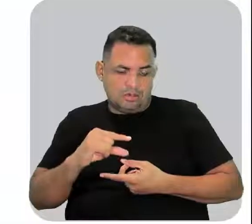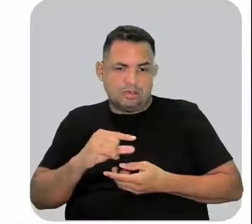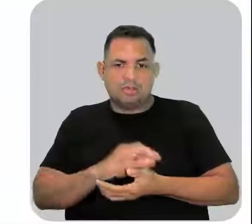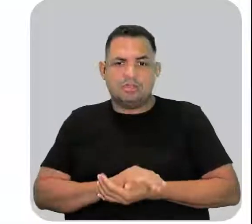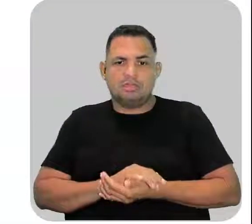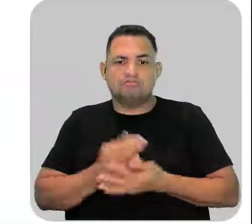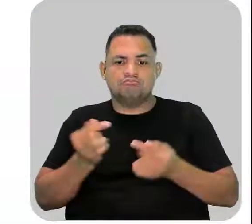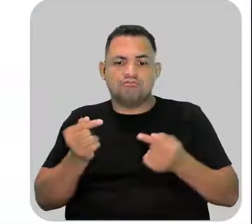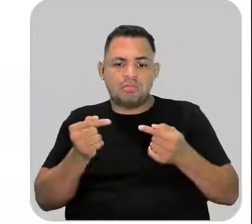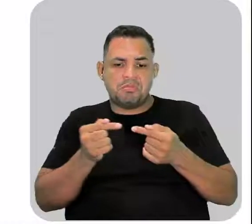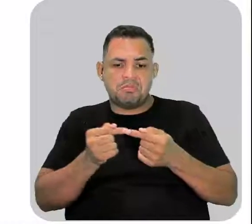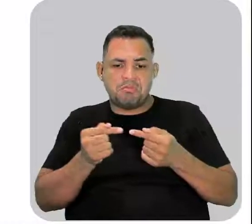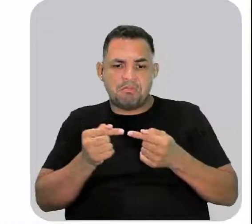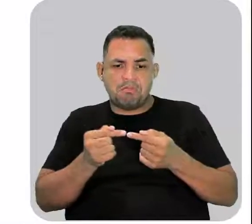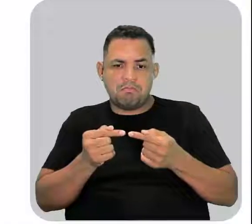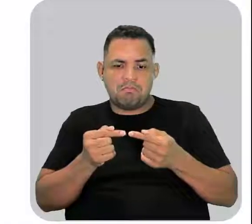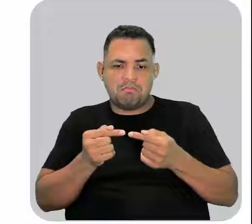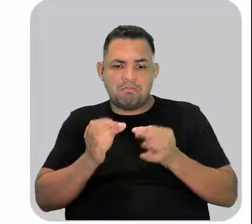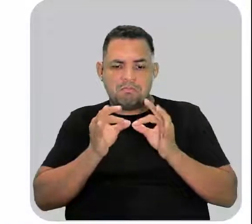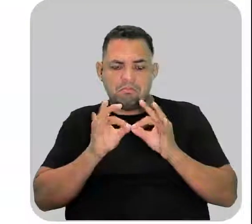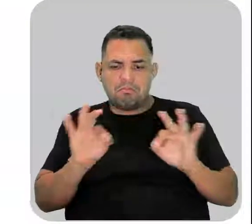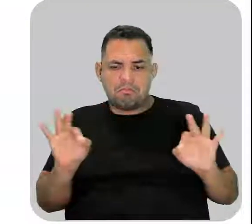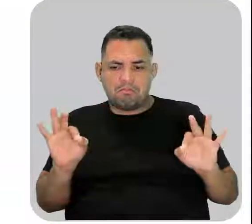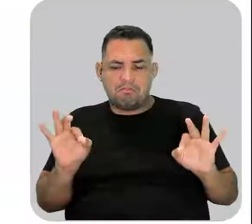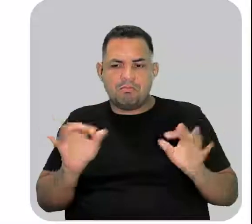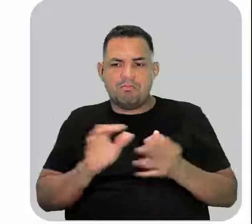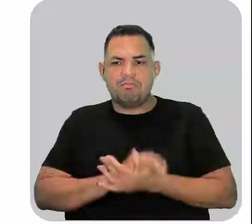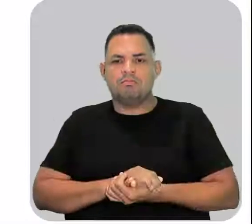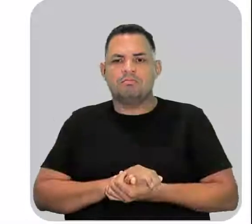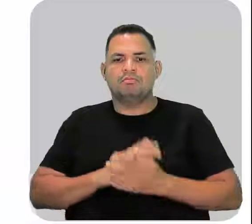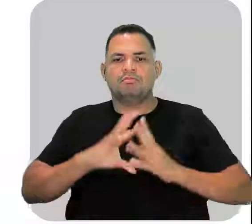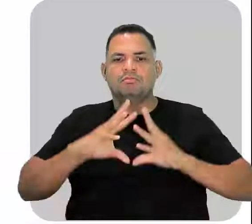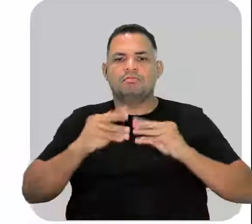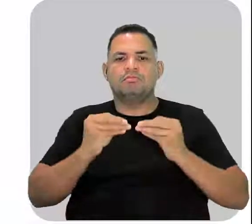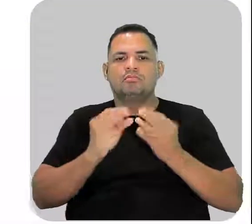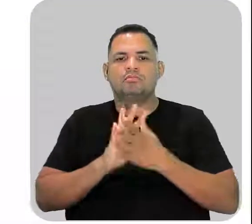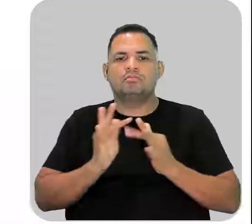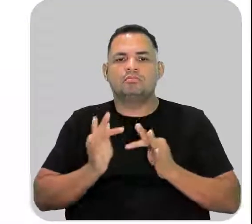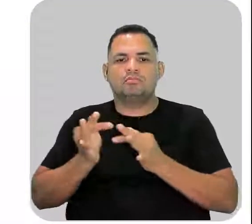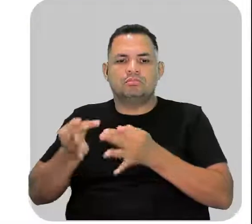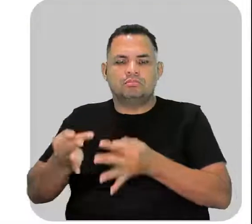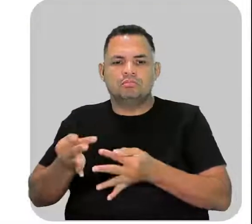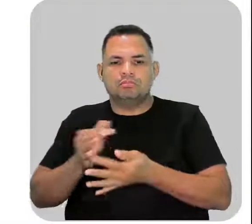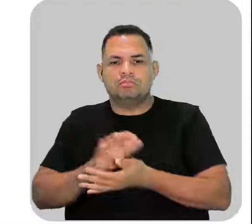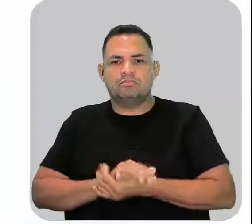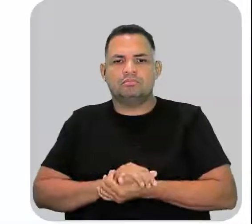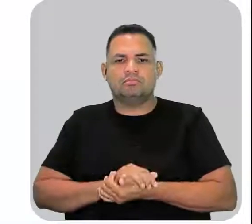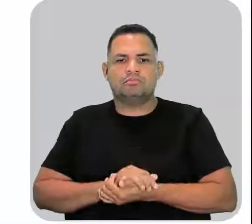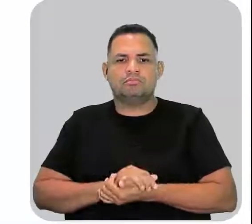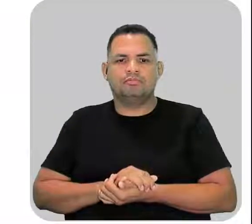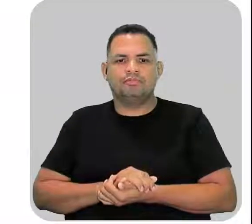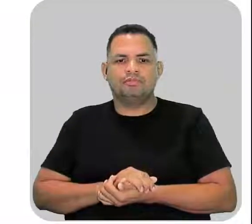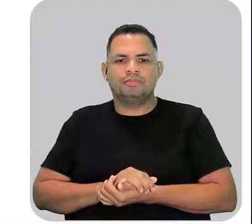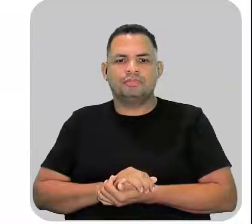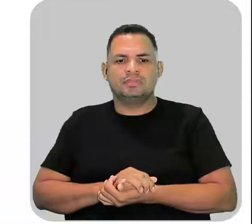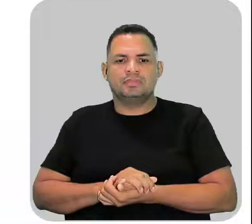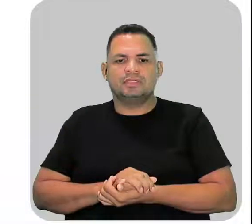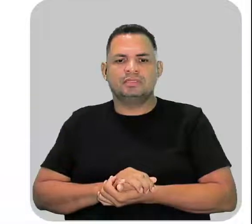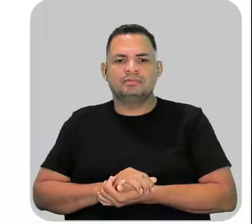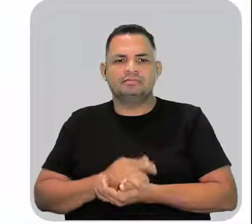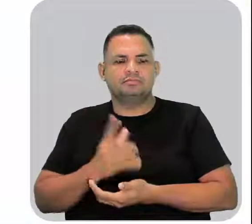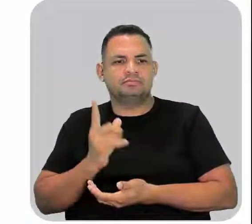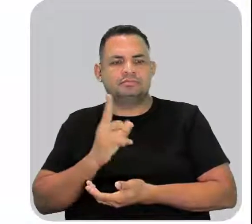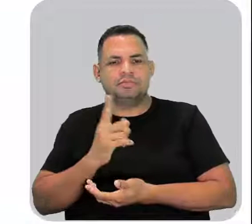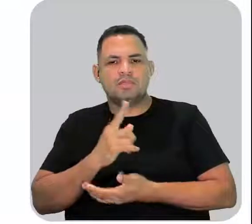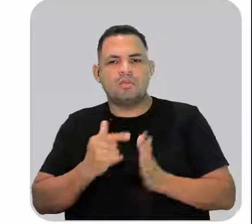tripla em ligação simples. Então, todas as terminações das alternativas que